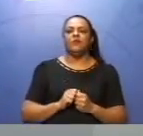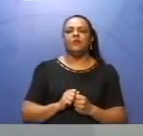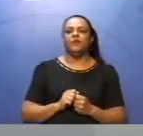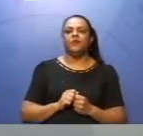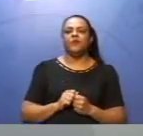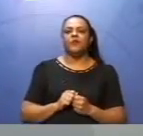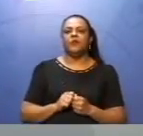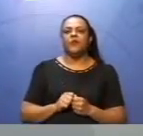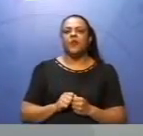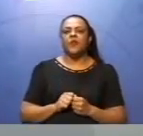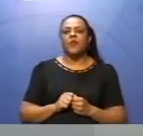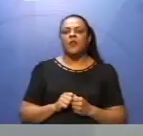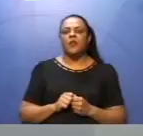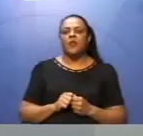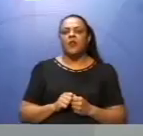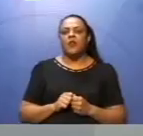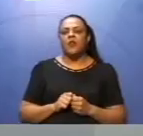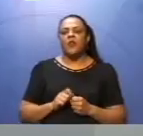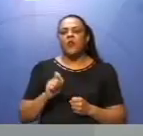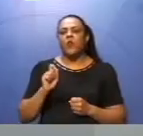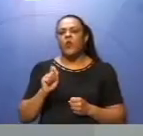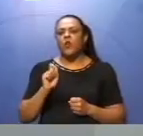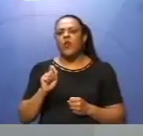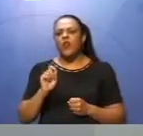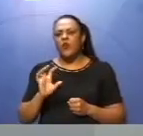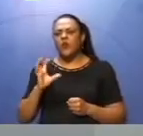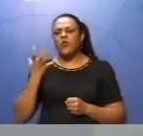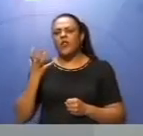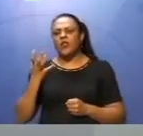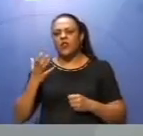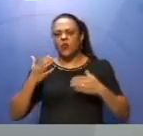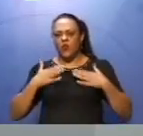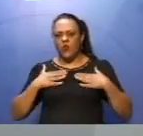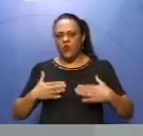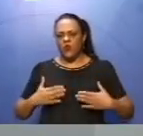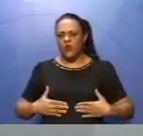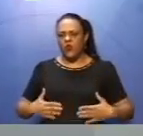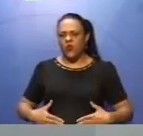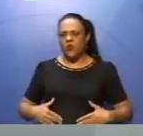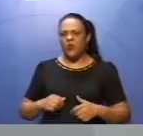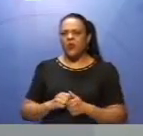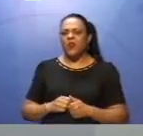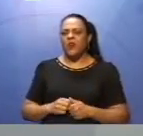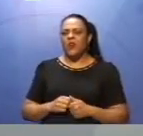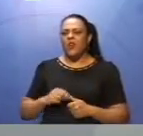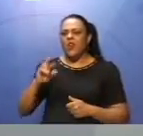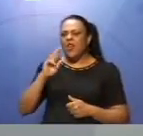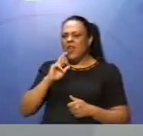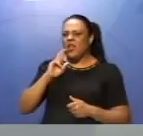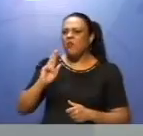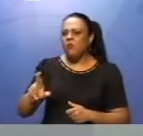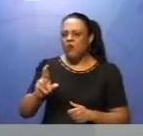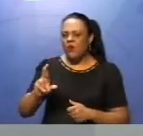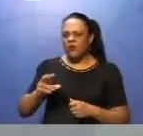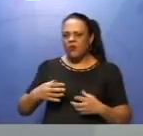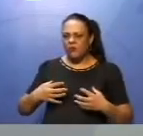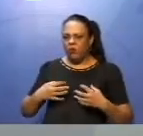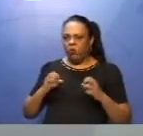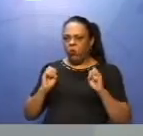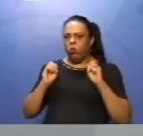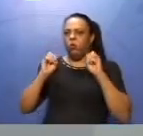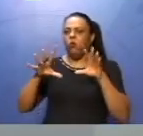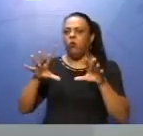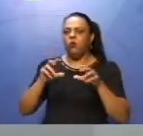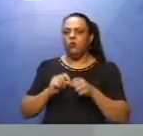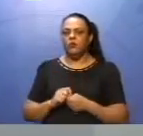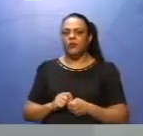a nossa reação, a nossa resposta a um organismo estranho, ela tem algumas consequências não muito desejáveis, Então, aqui